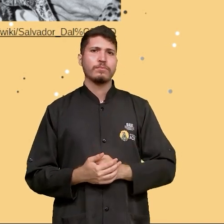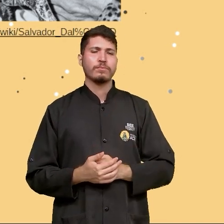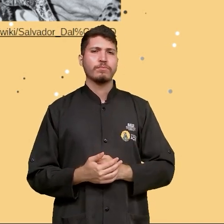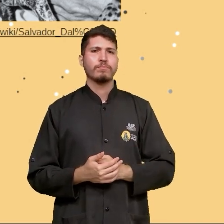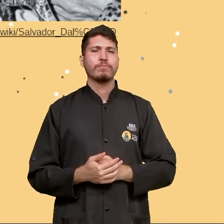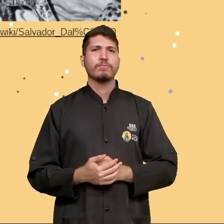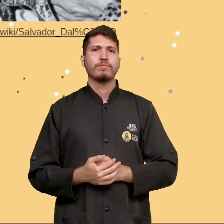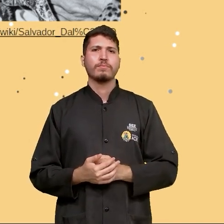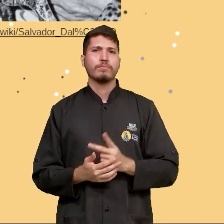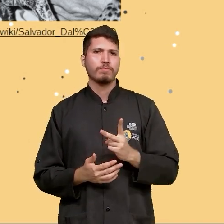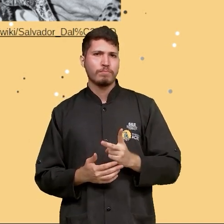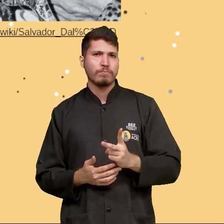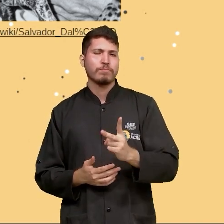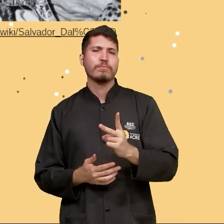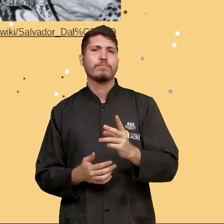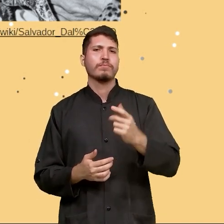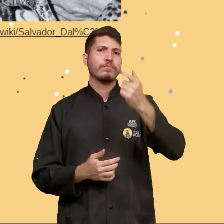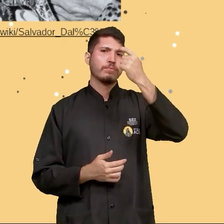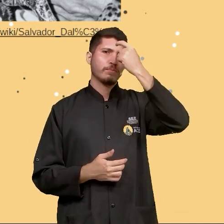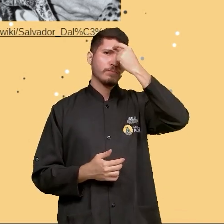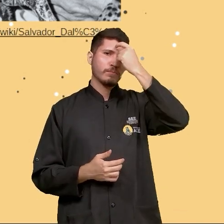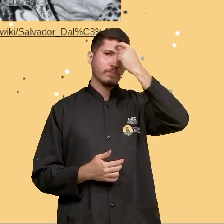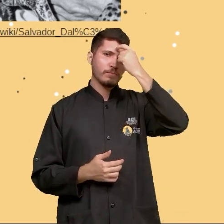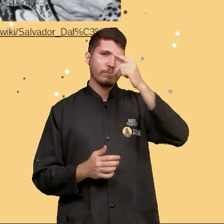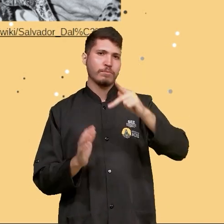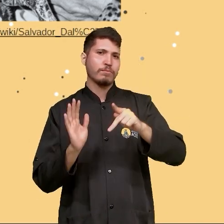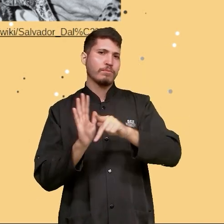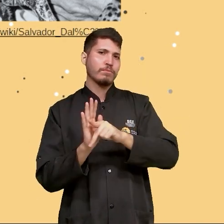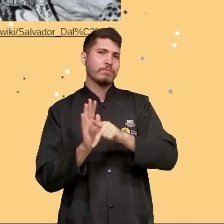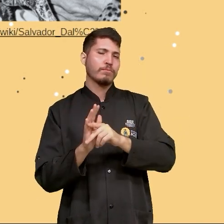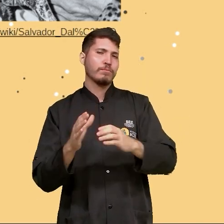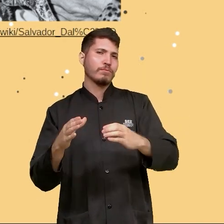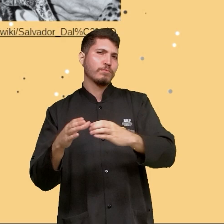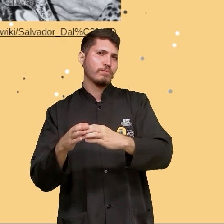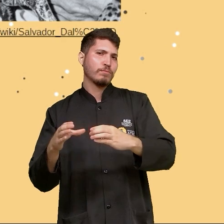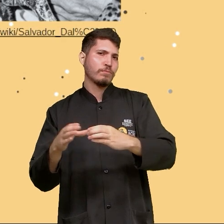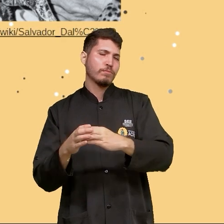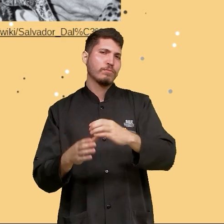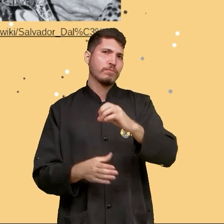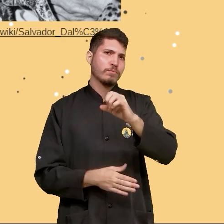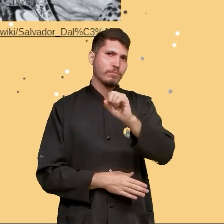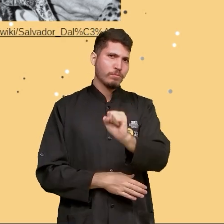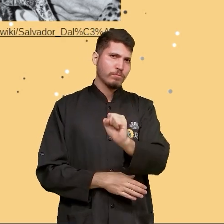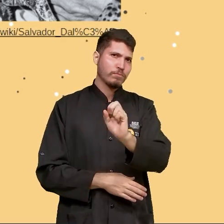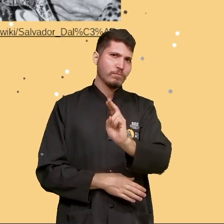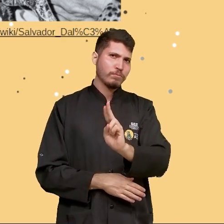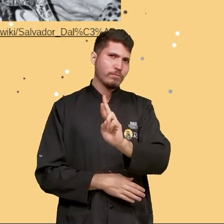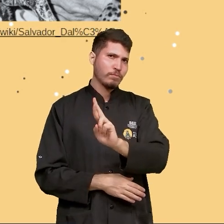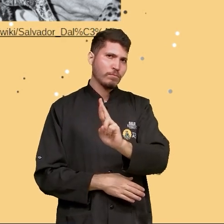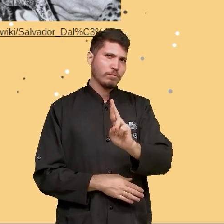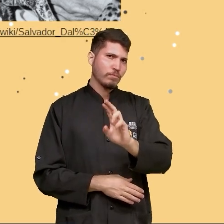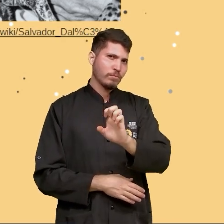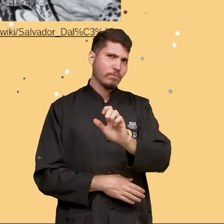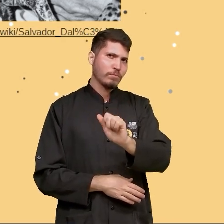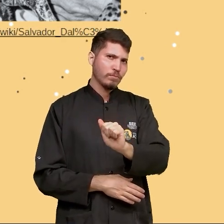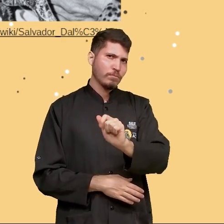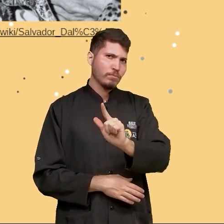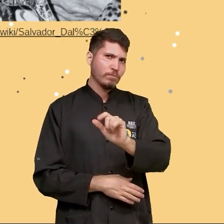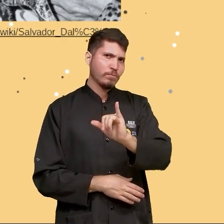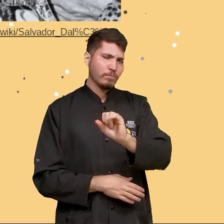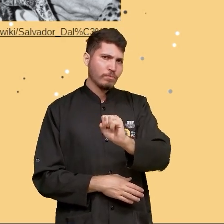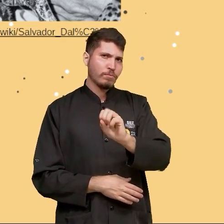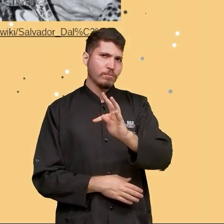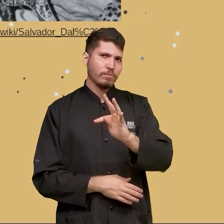uma obra do movimento surrealista de 1931 e é uma das obras mais famosas